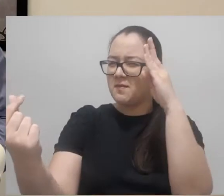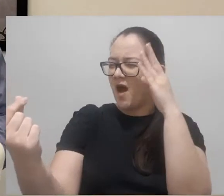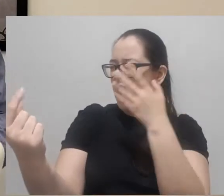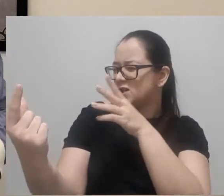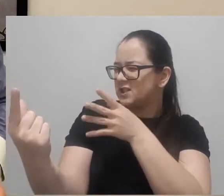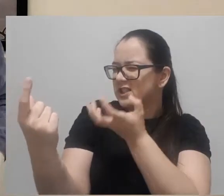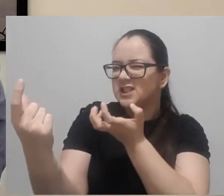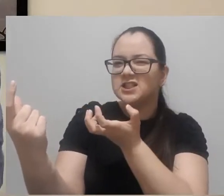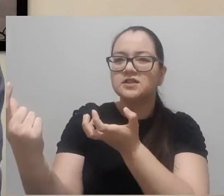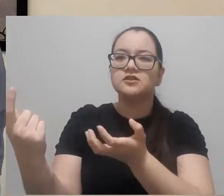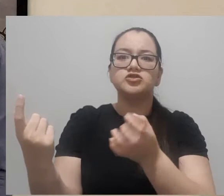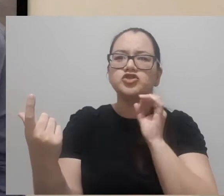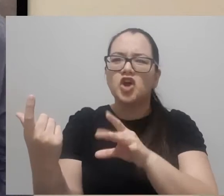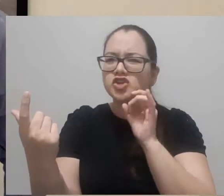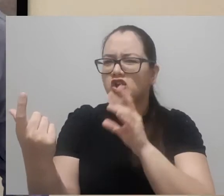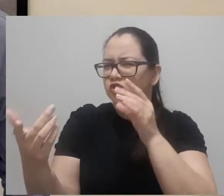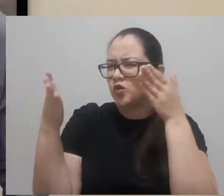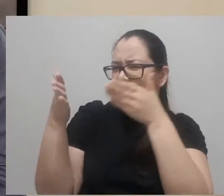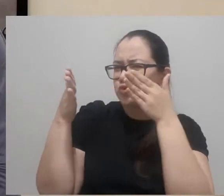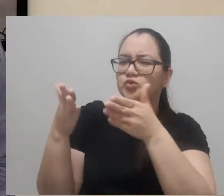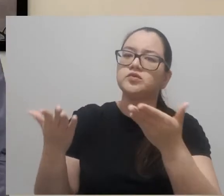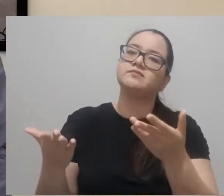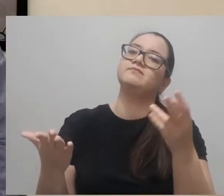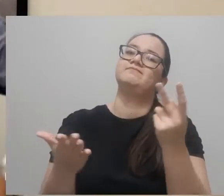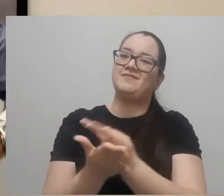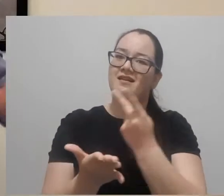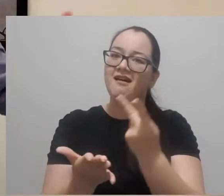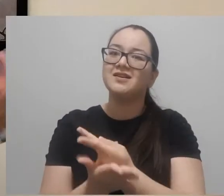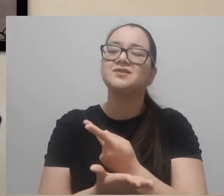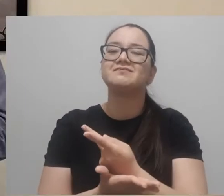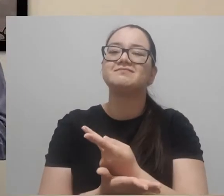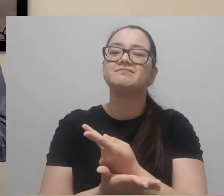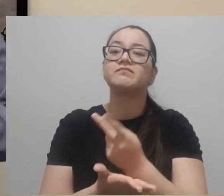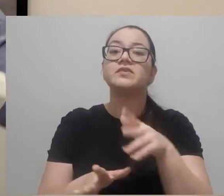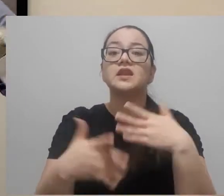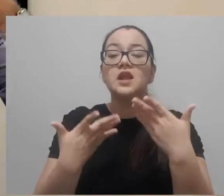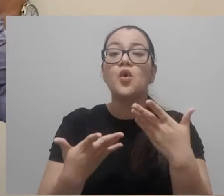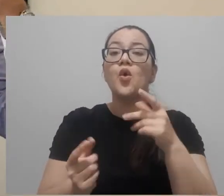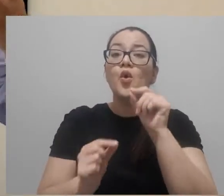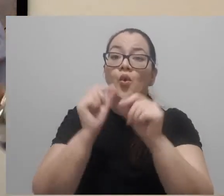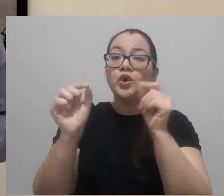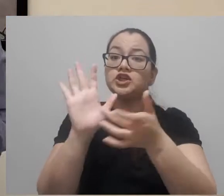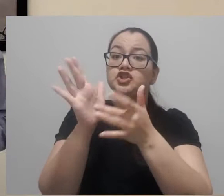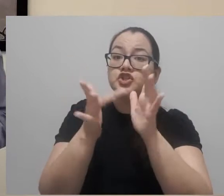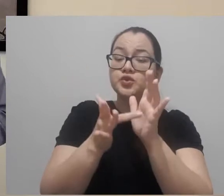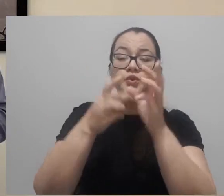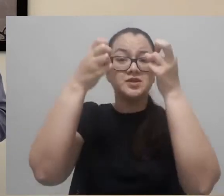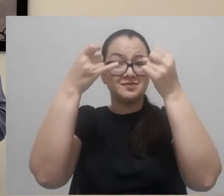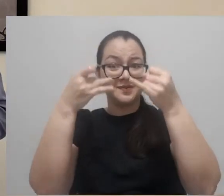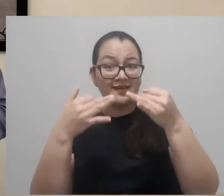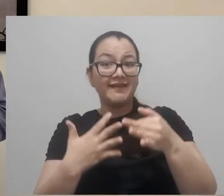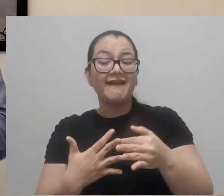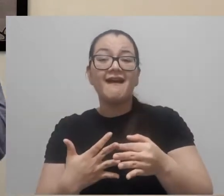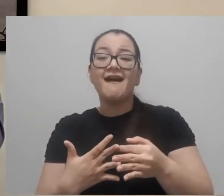nos proíbe de fazer simples bens materiais como tesouro, de acumular coisas como se